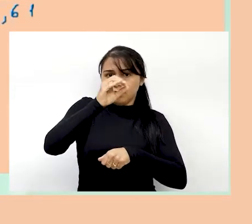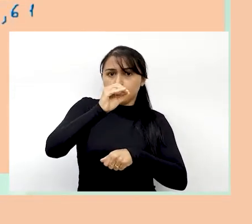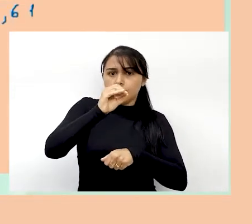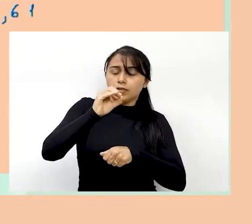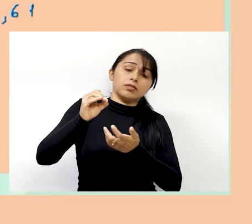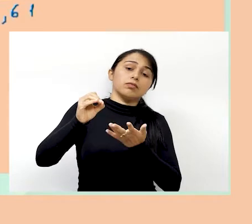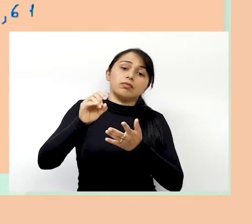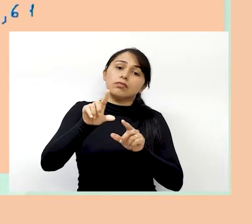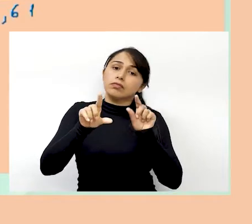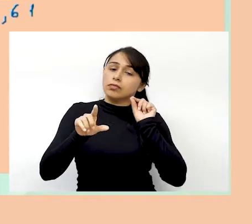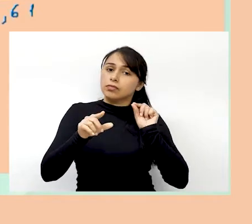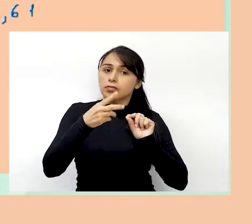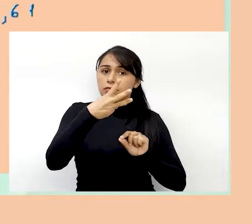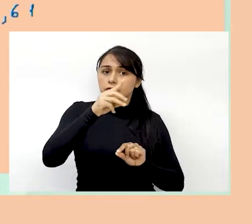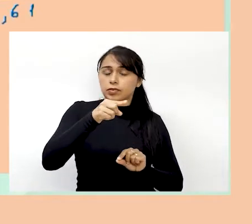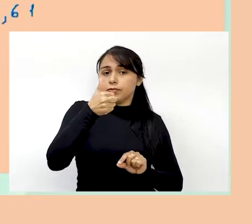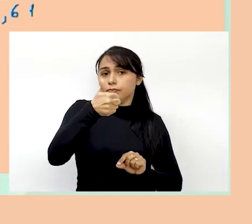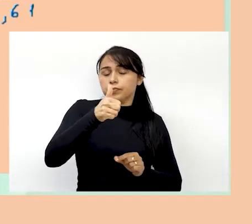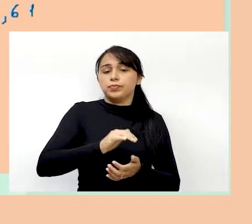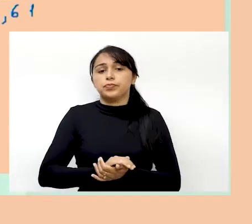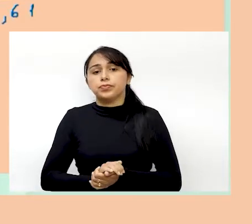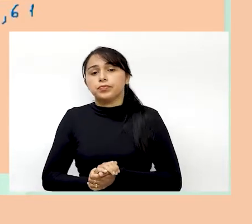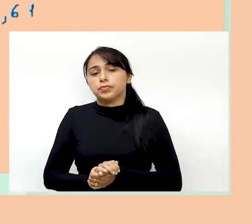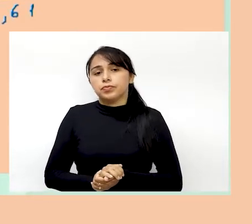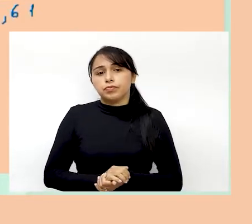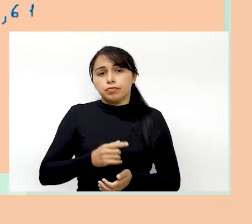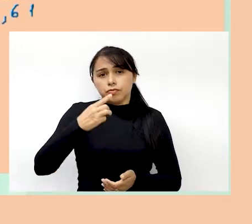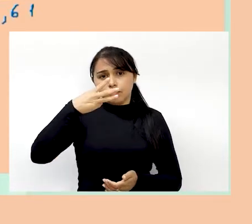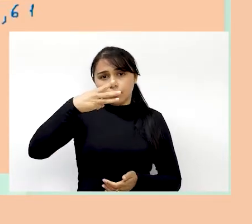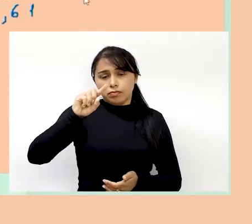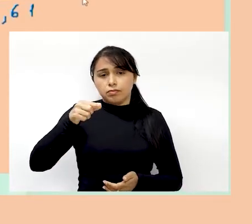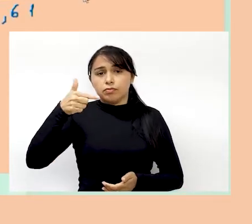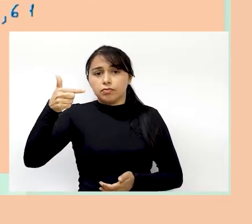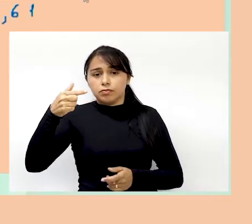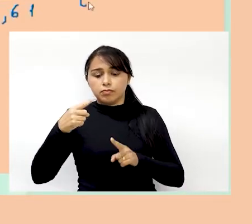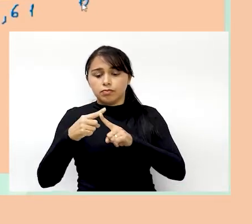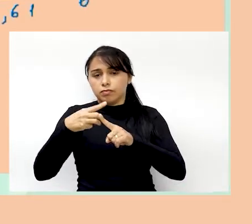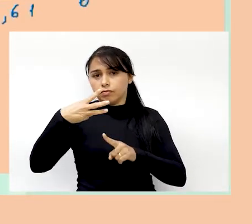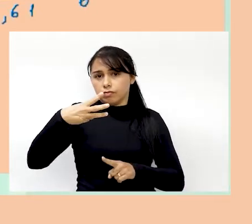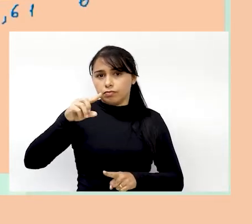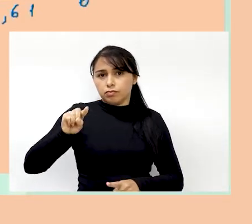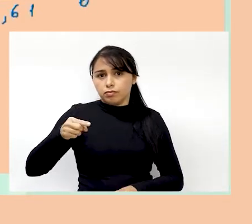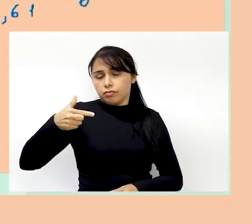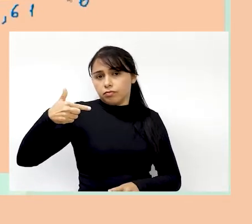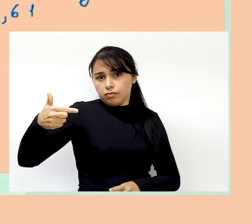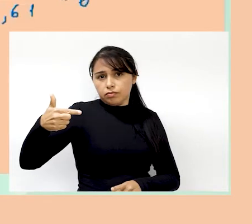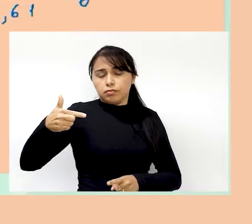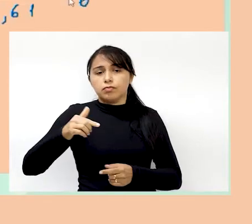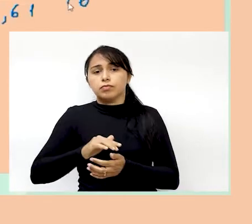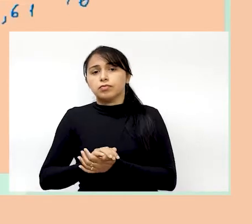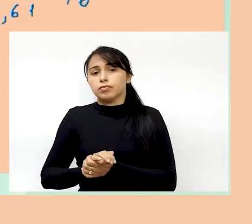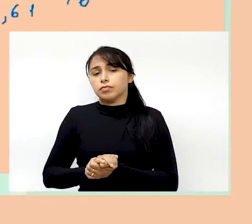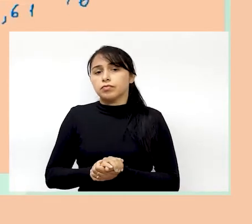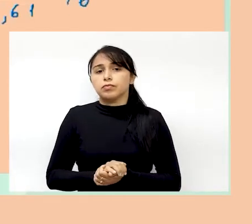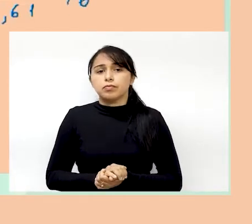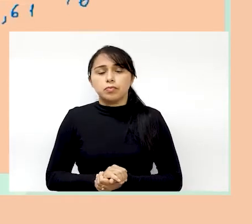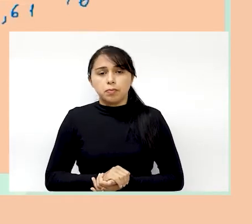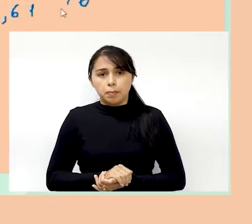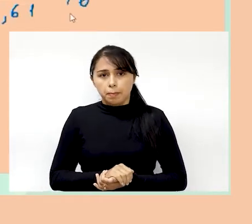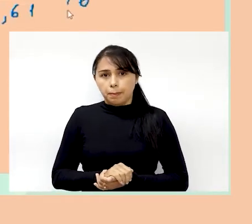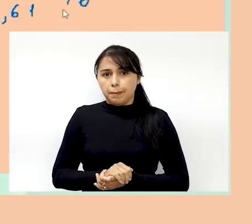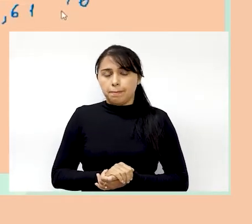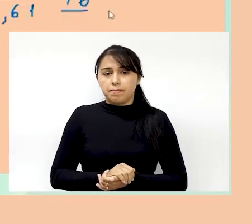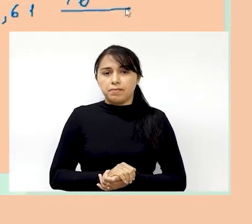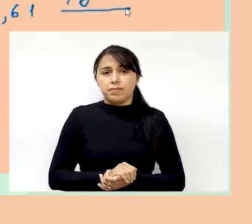3,1. 2 vezes 2 é 4, 2 vezes 3 é 6, 3 vezes 2 é 6 e 3 vezes